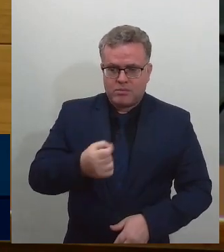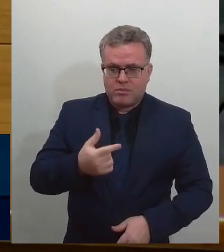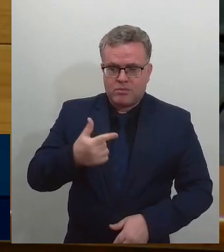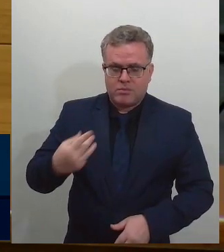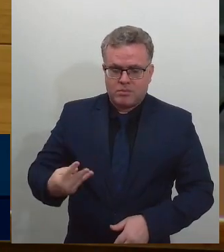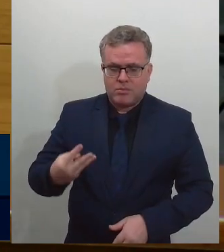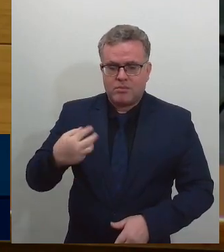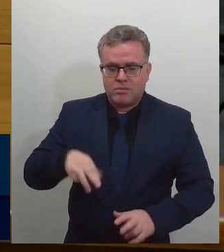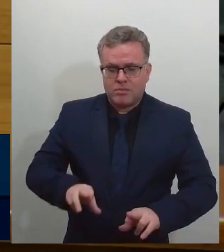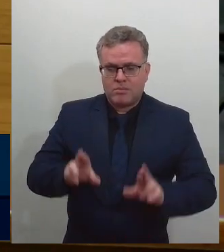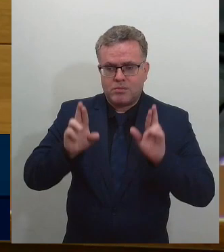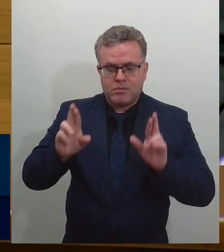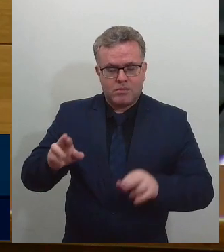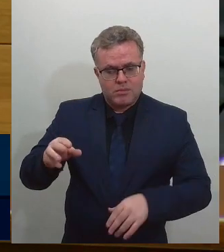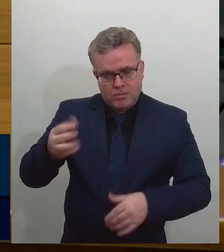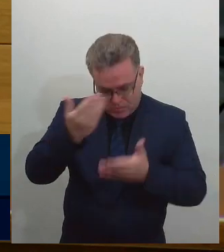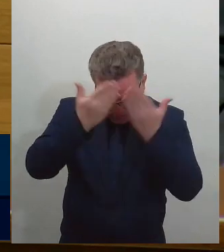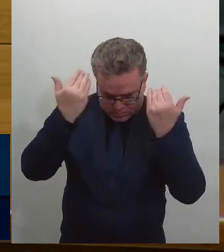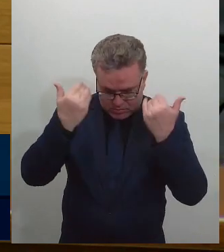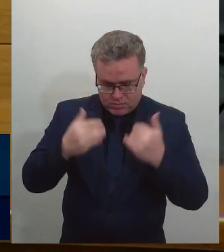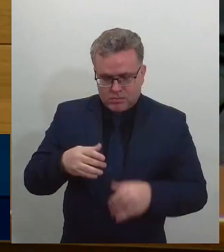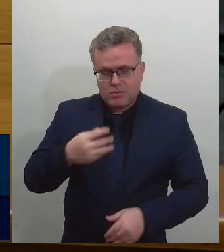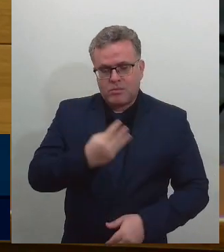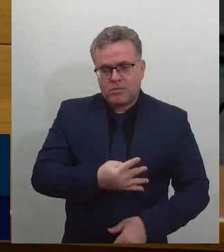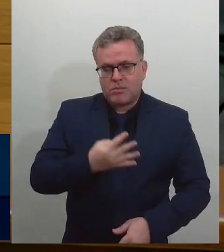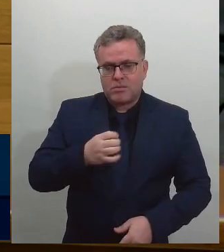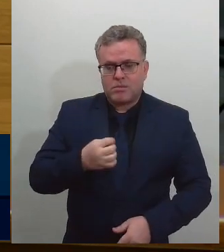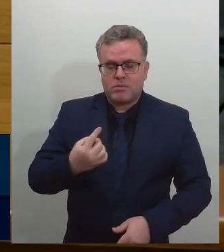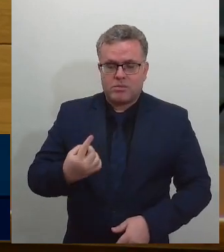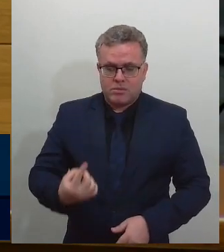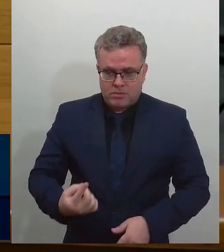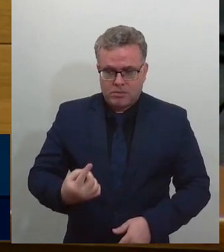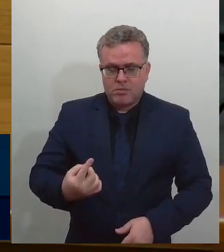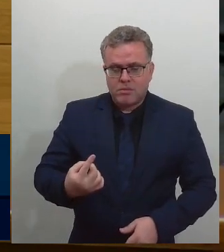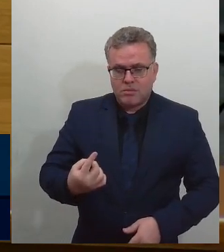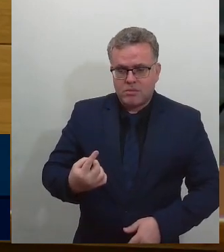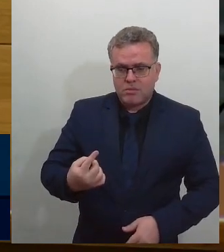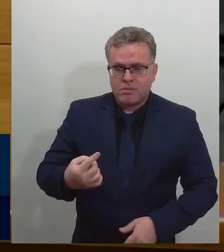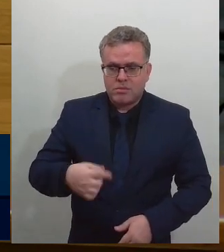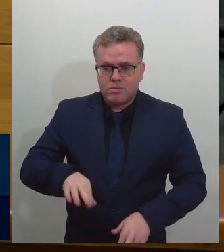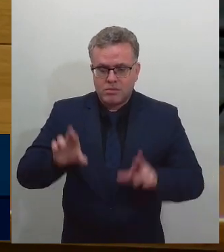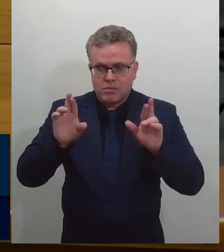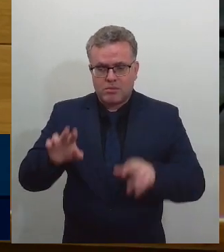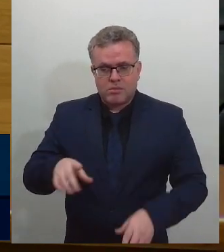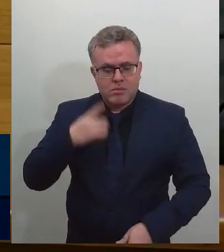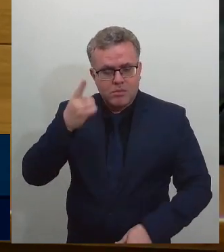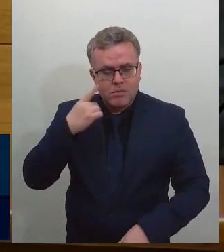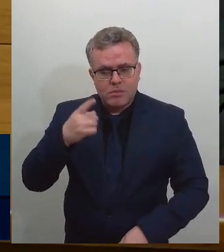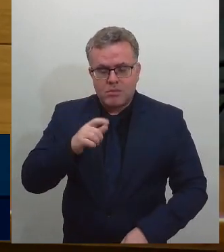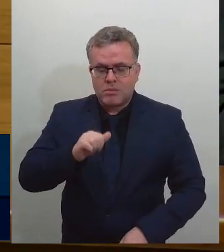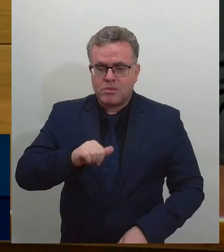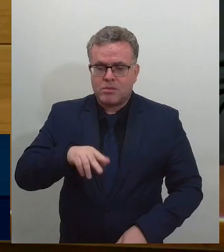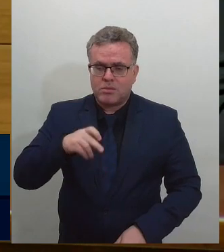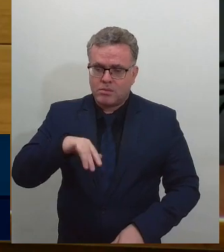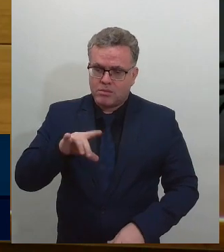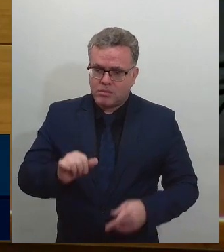lei 431/2023, autoria deputada Carminha Paiva. Projetos de lei 432